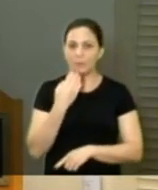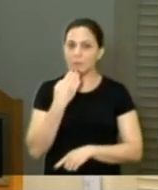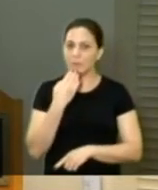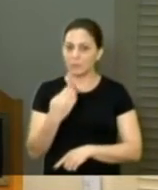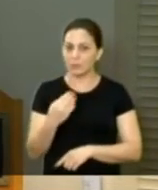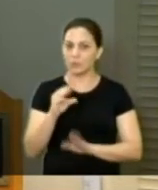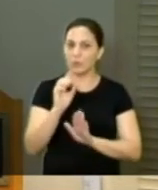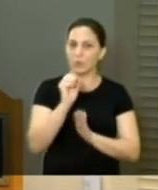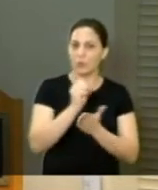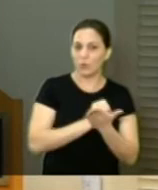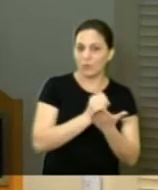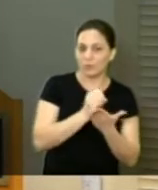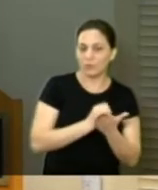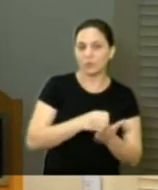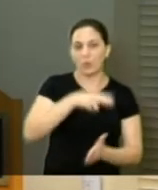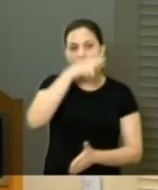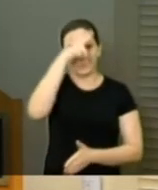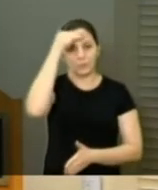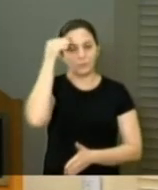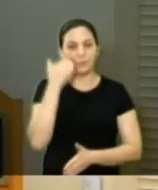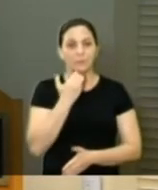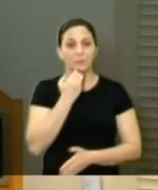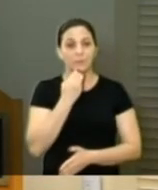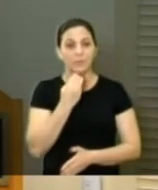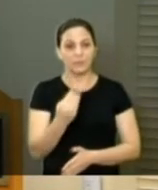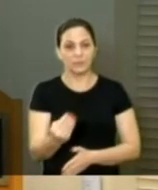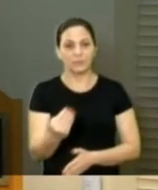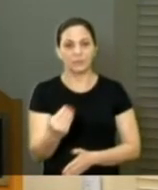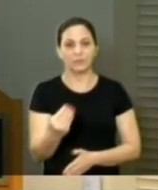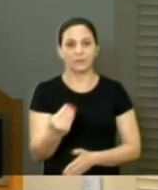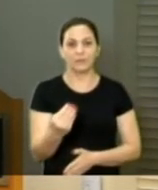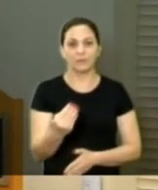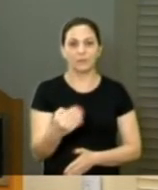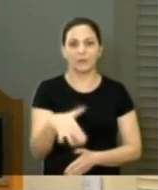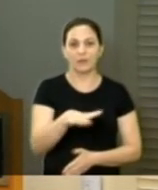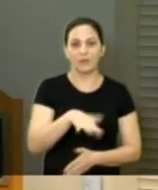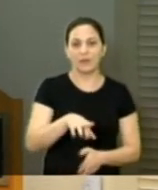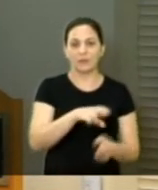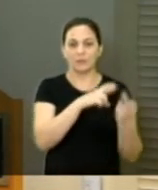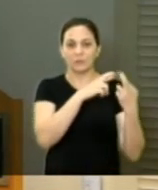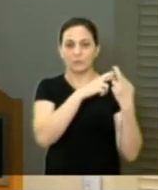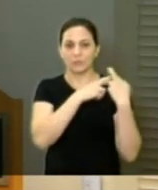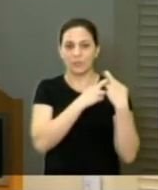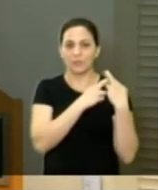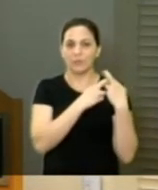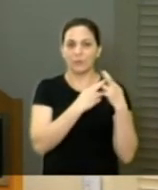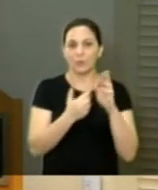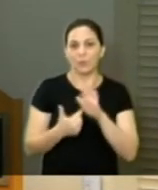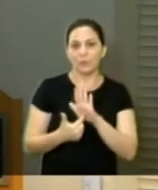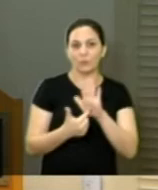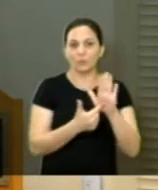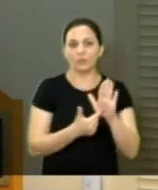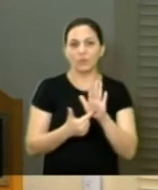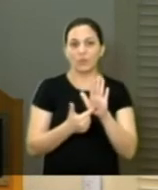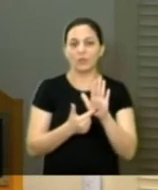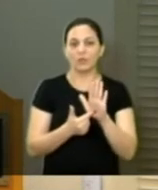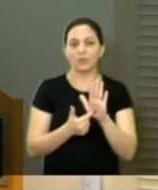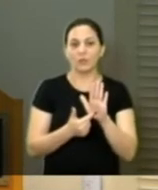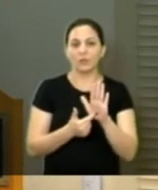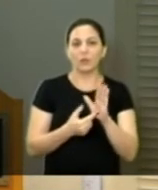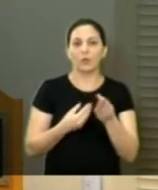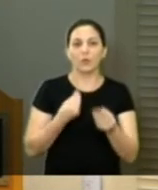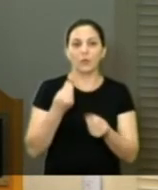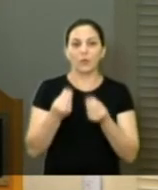um ofício ao Executivo solicitando ao setor competente um levantamento das situações,